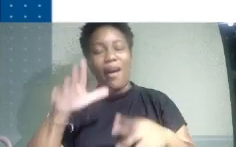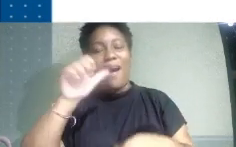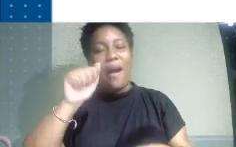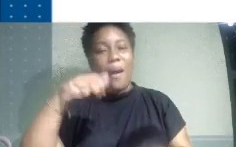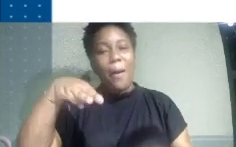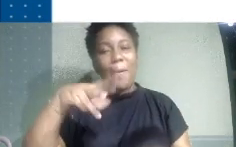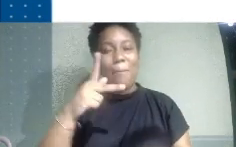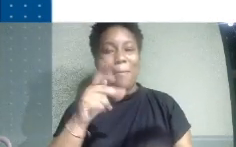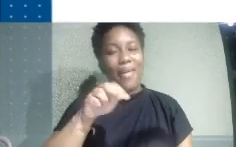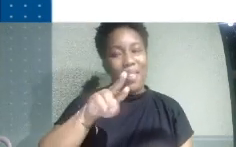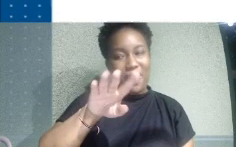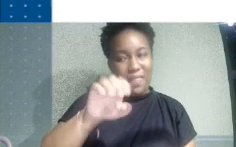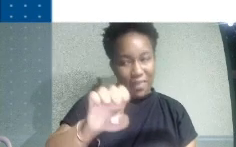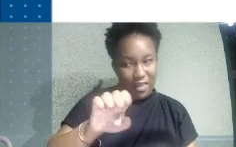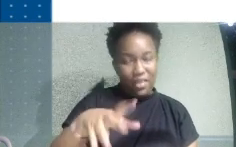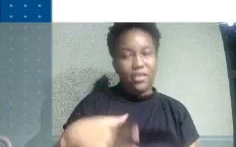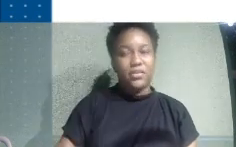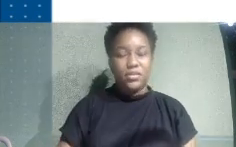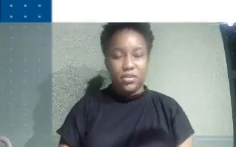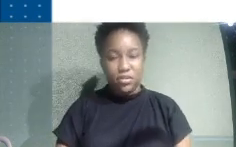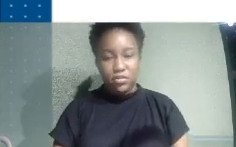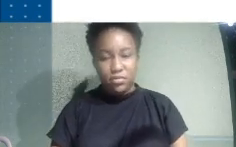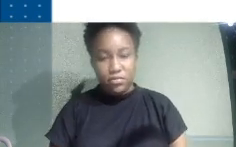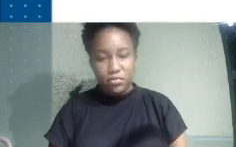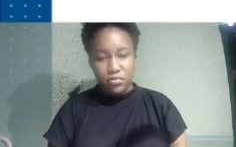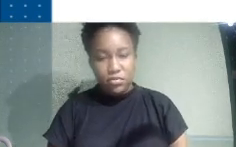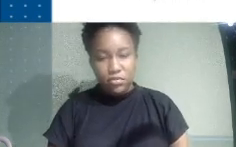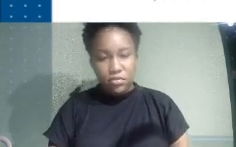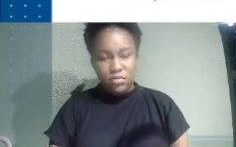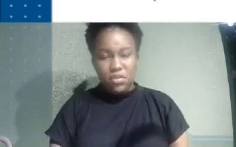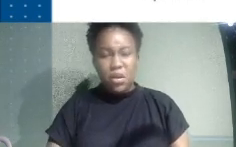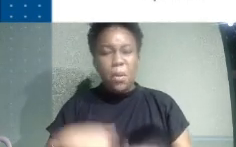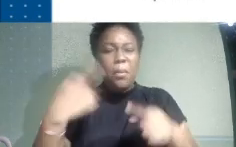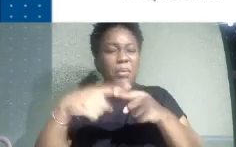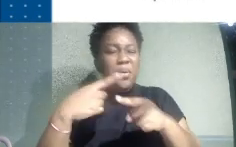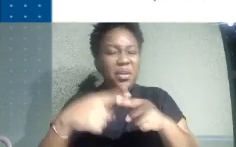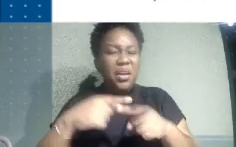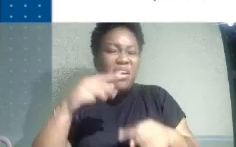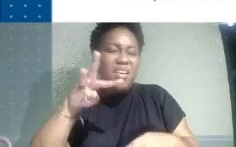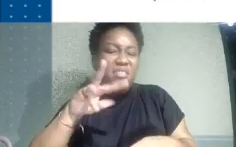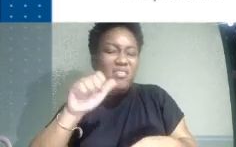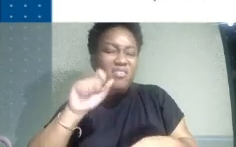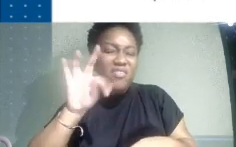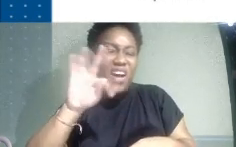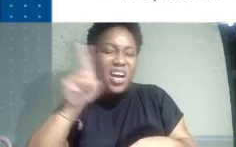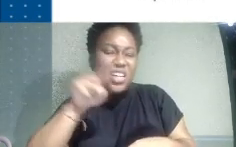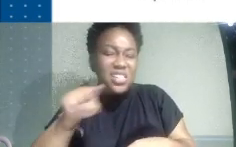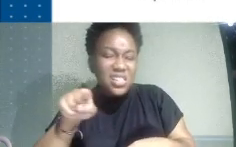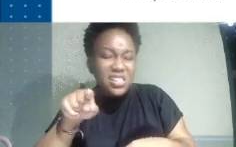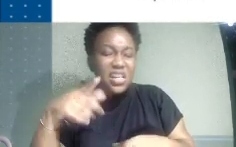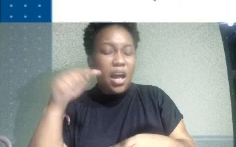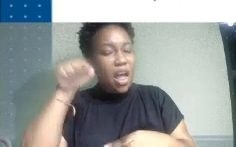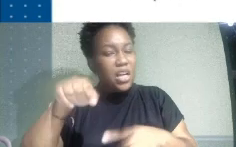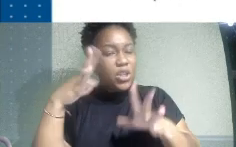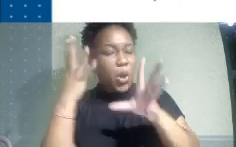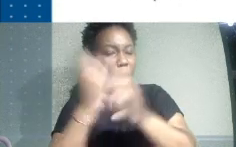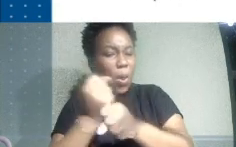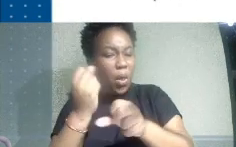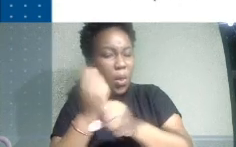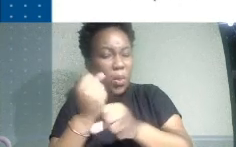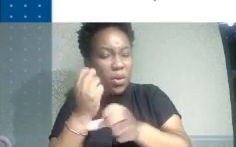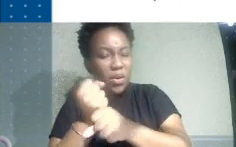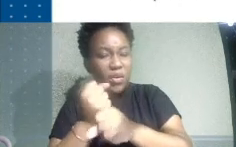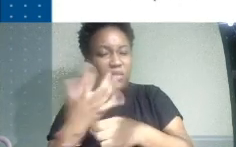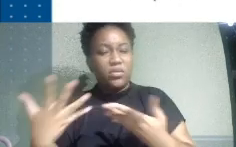Então a gente meio que tem o volt-ampere, né? Mas por que watts? Pessoal, essa potência que a gente está calculando é denominada de